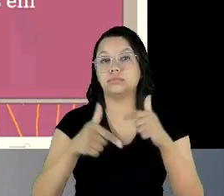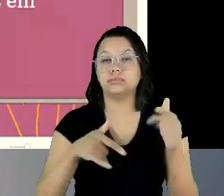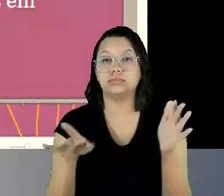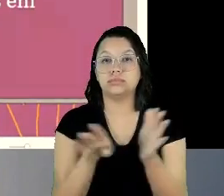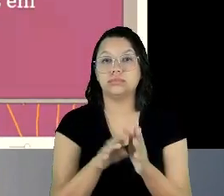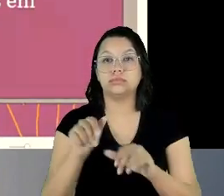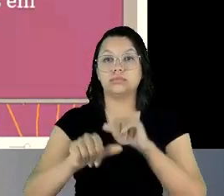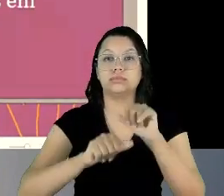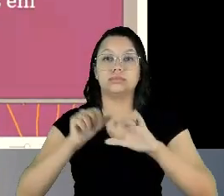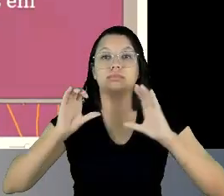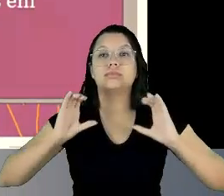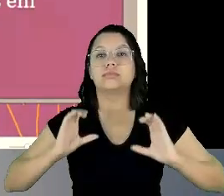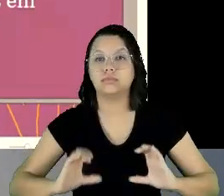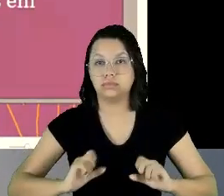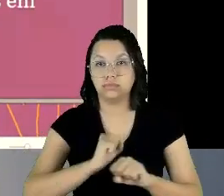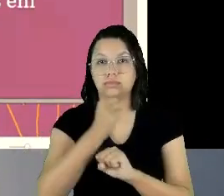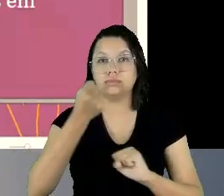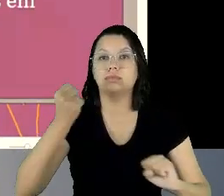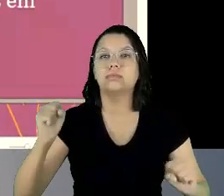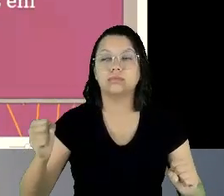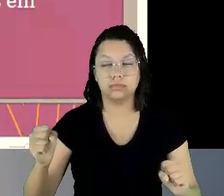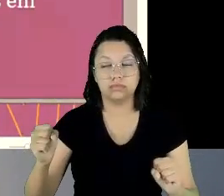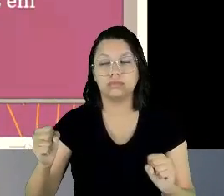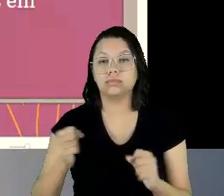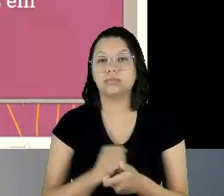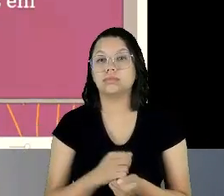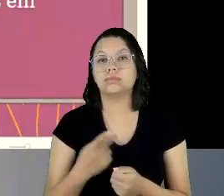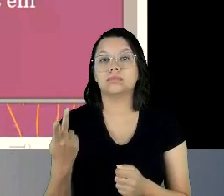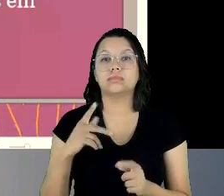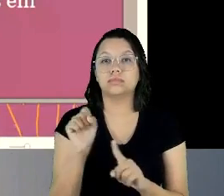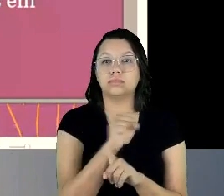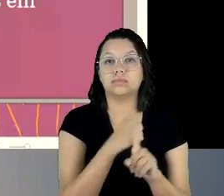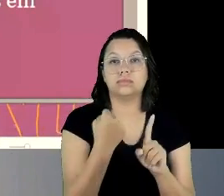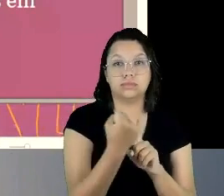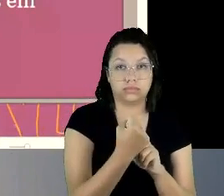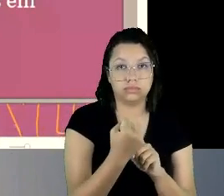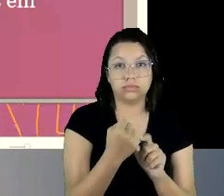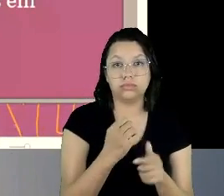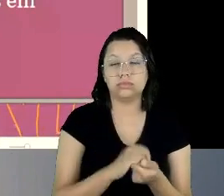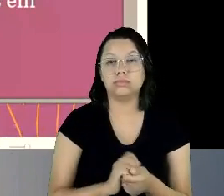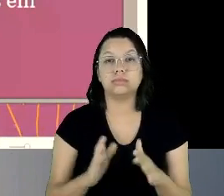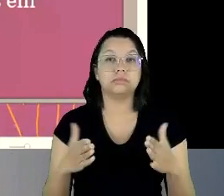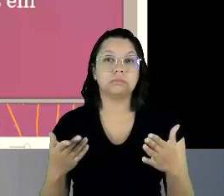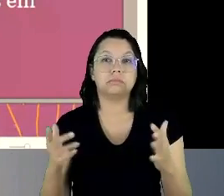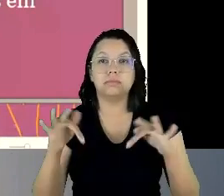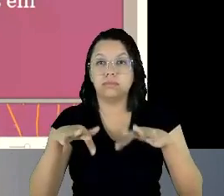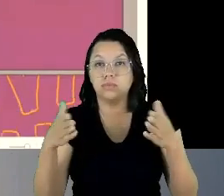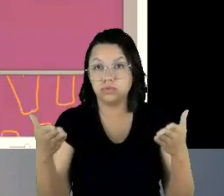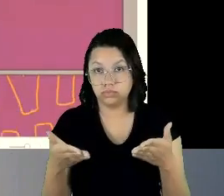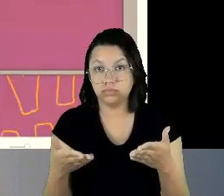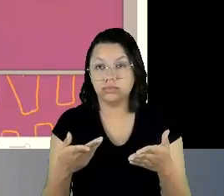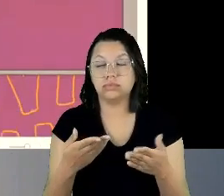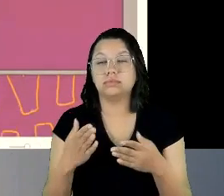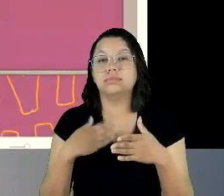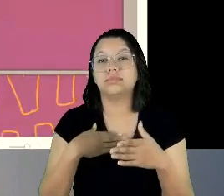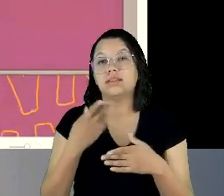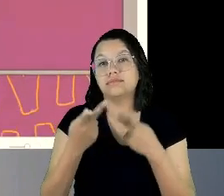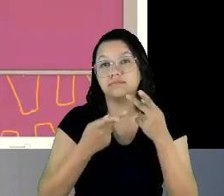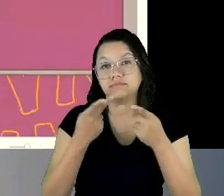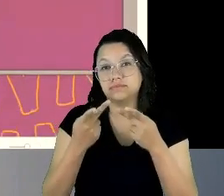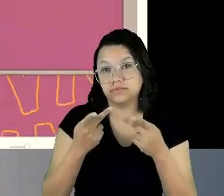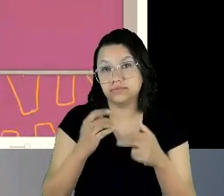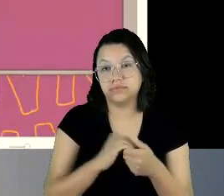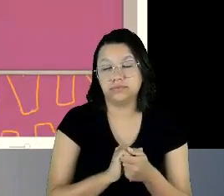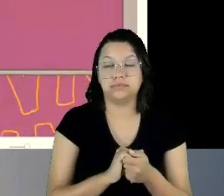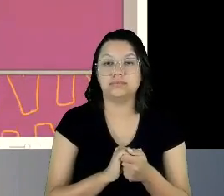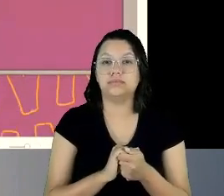chegar, a mudança de comportamento amplas e perenes em nossa sociedade. Então, eu termino aqui a minha